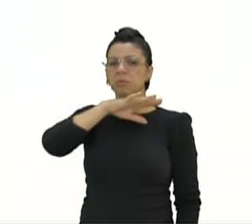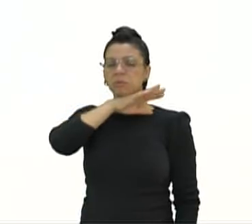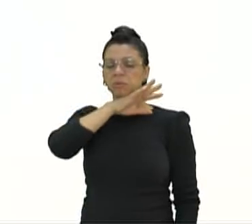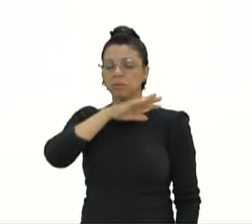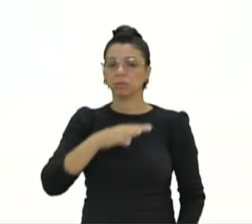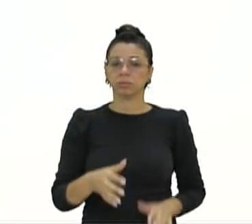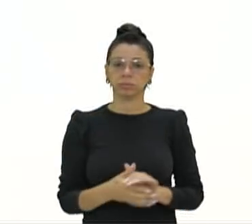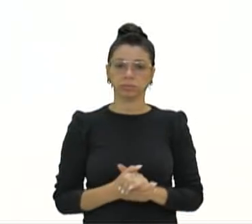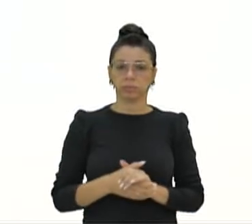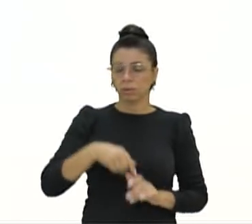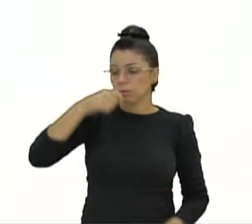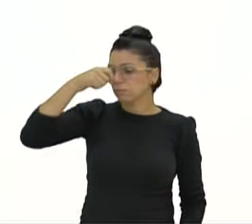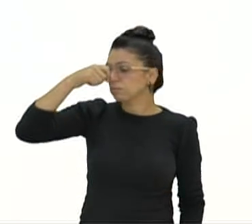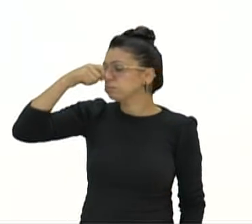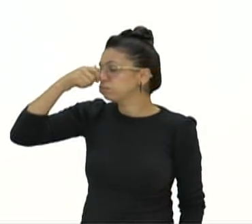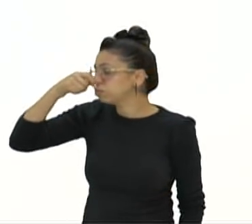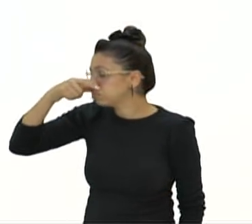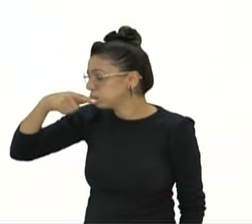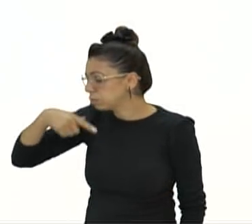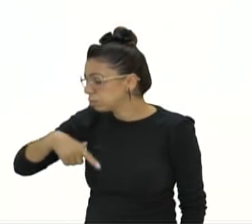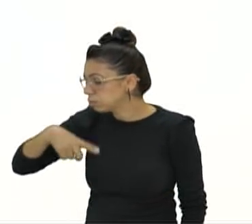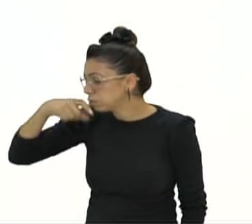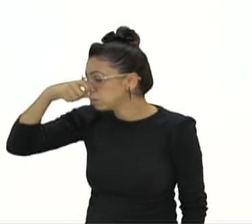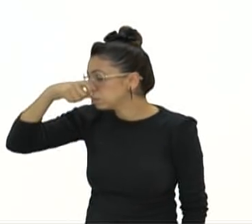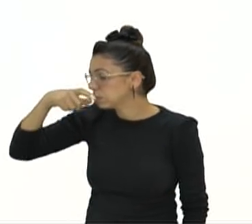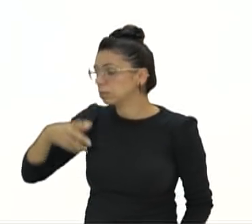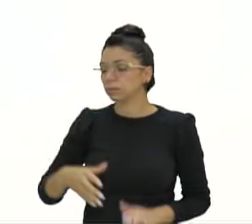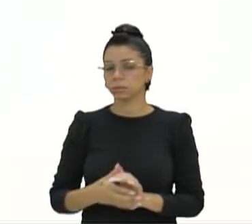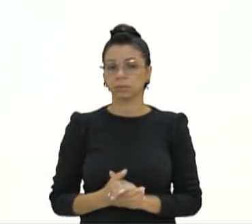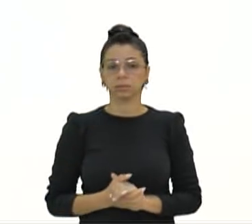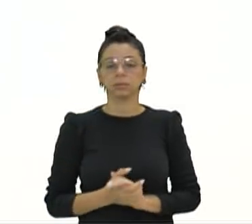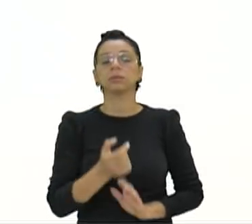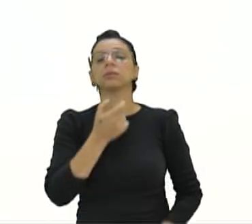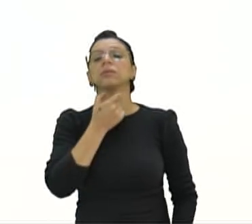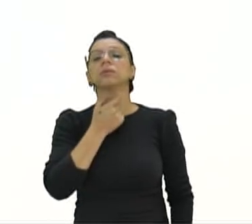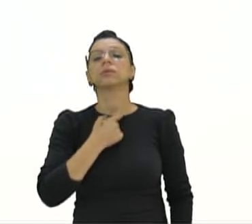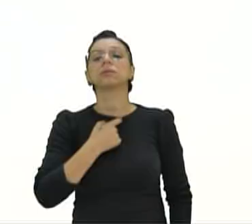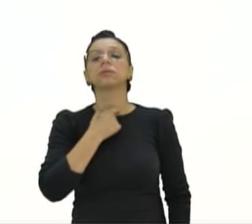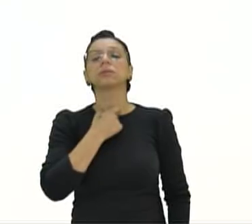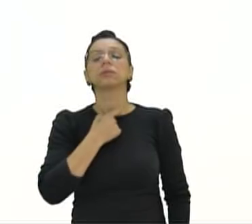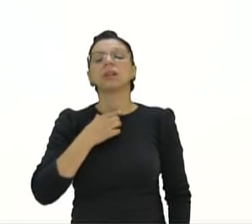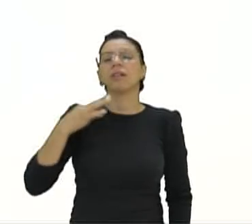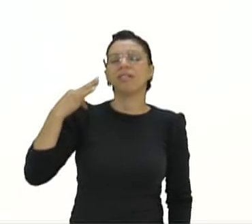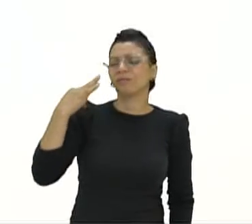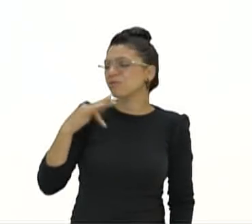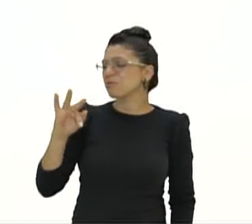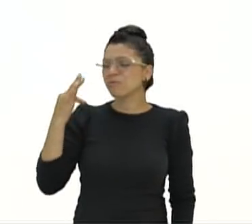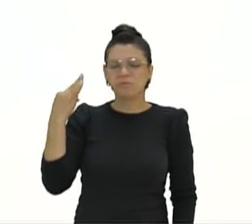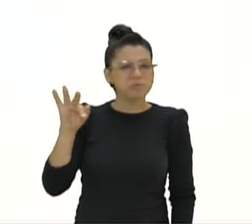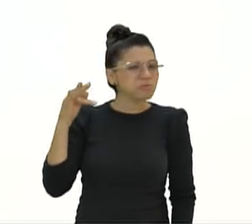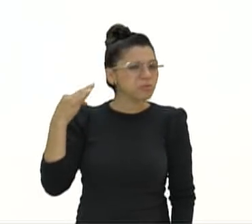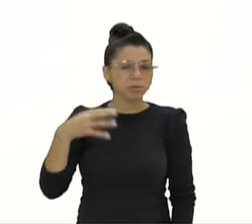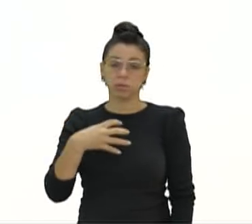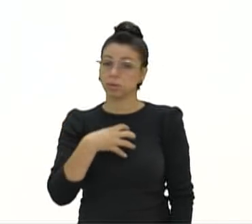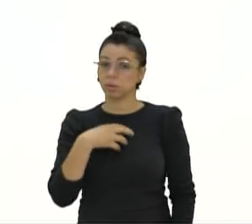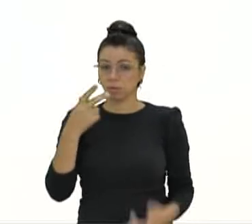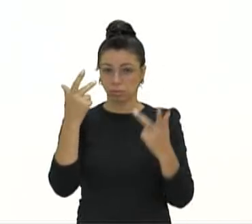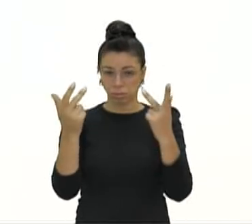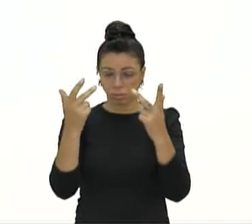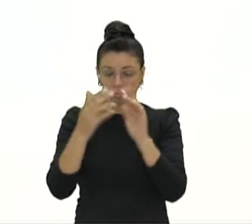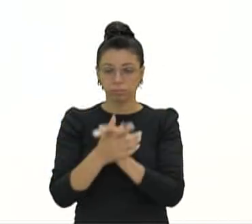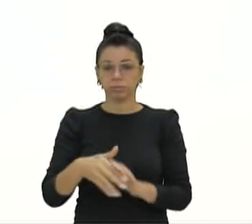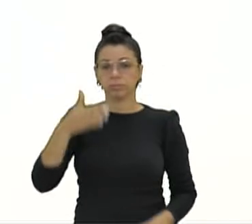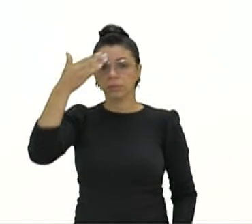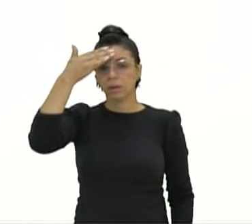não. Coriza, que seria o nariz escorrendo. Dor de garganta, também é um dos sintomas mais comuns aí. Dor